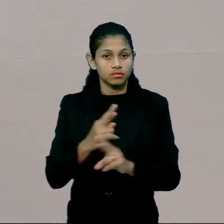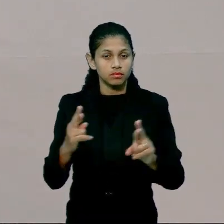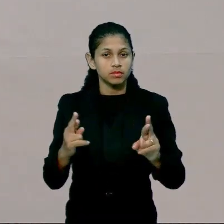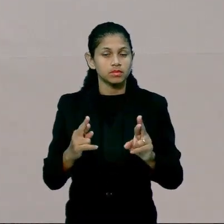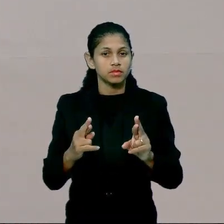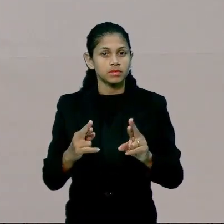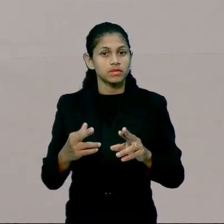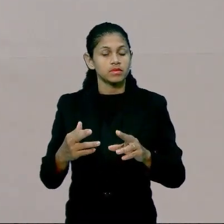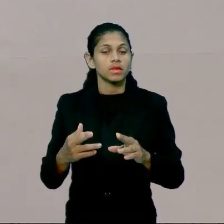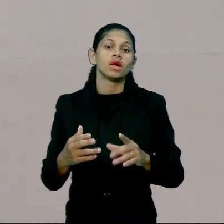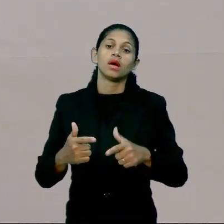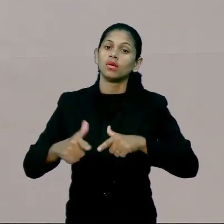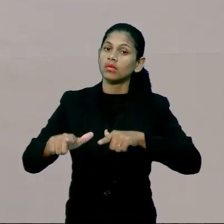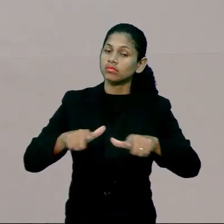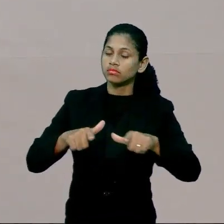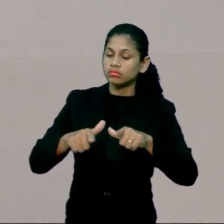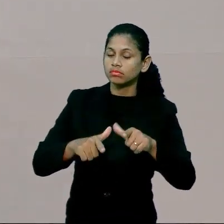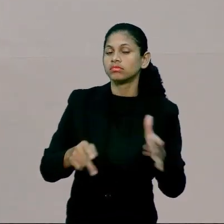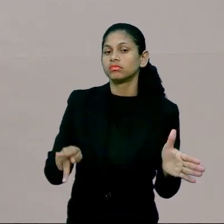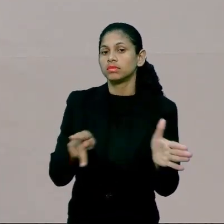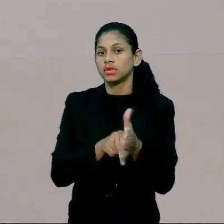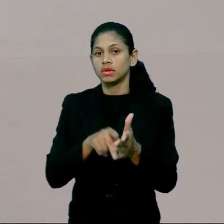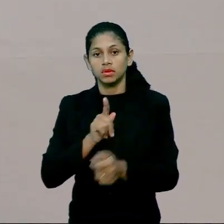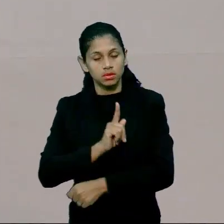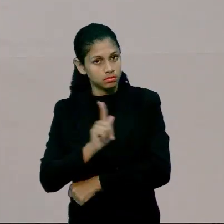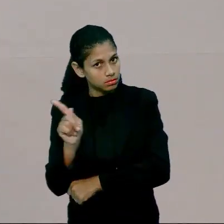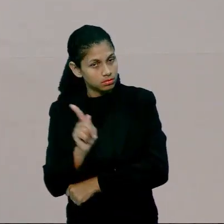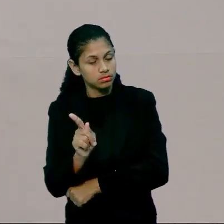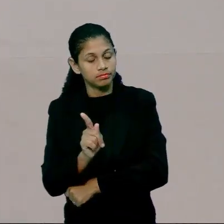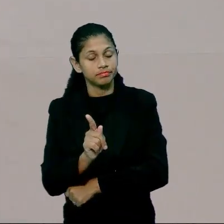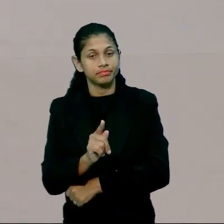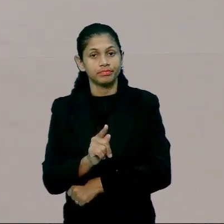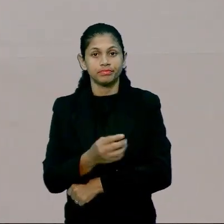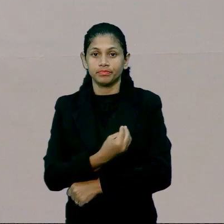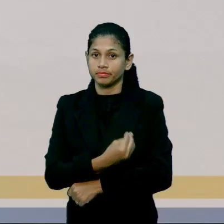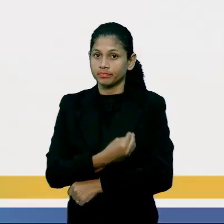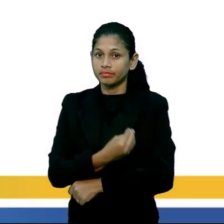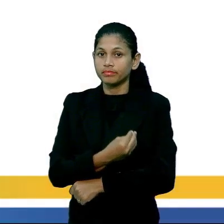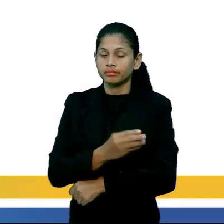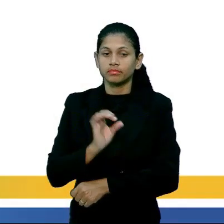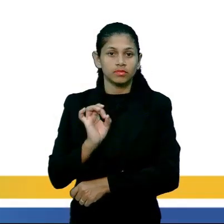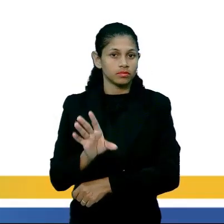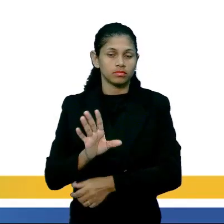com o trabalho dela, e sim ela como participante nesse workshop.